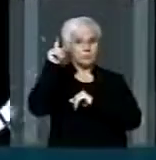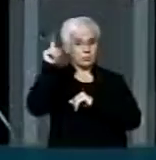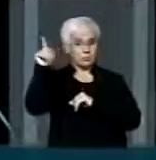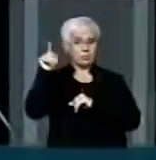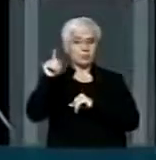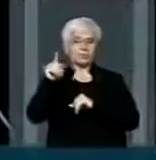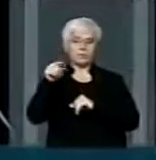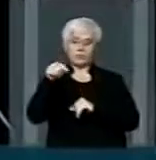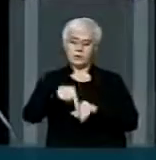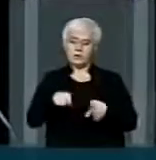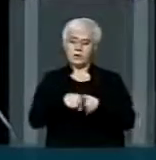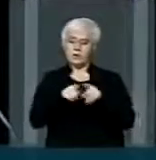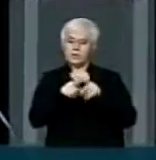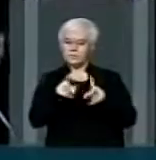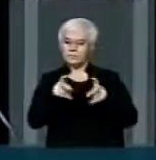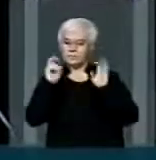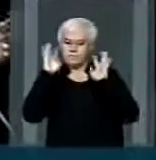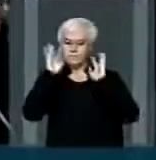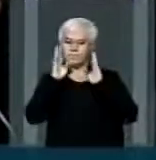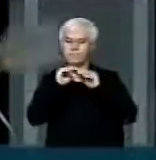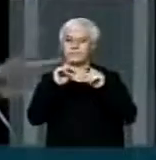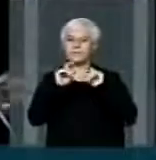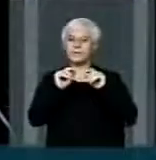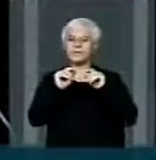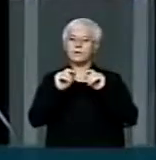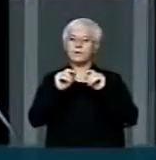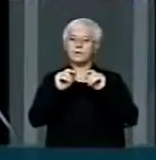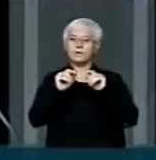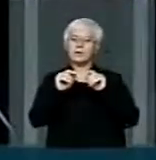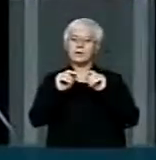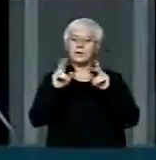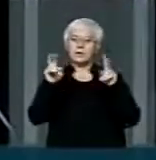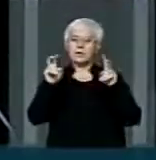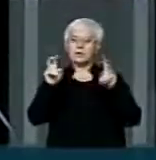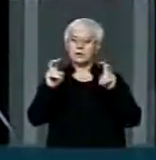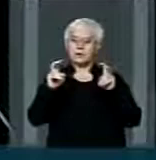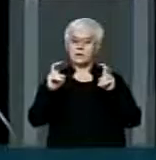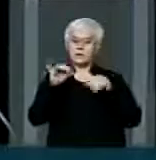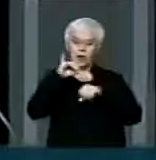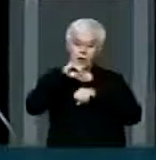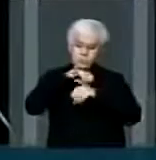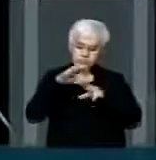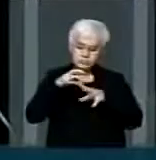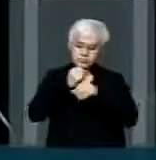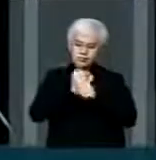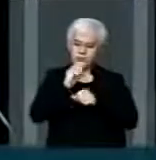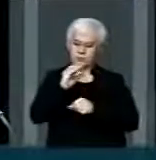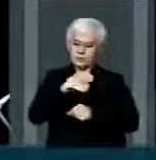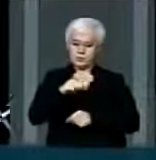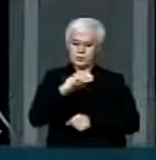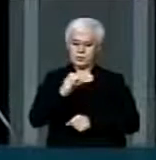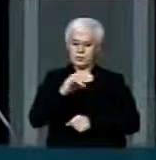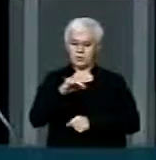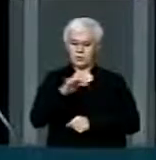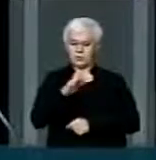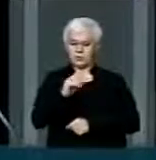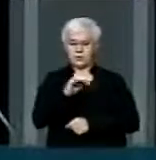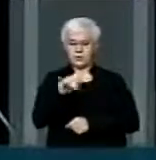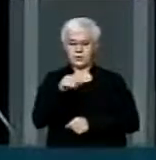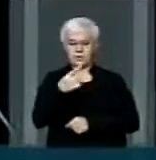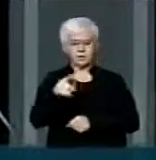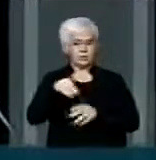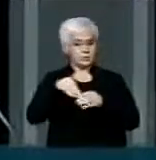lá também, a questão da concentração de terras. O que isto significou e significa ainda no